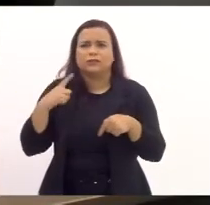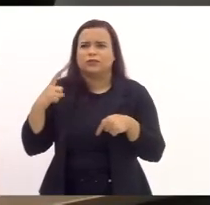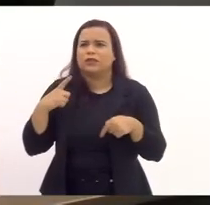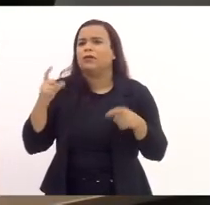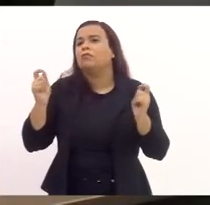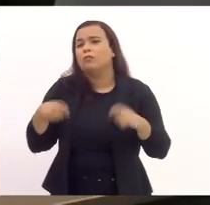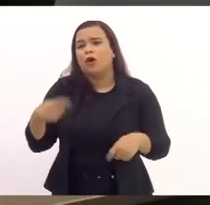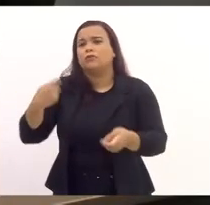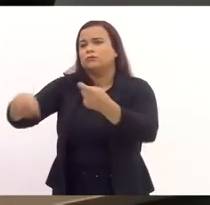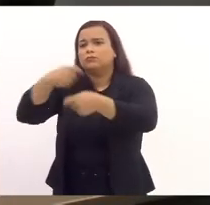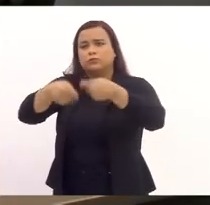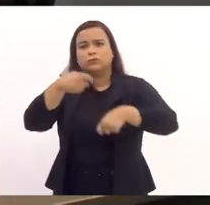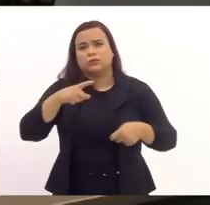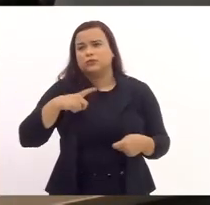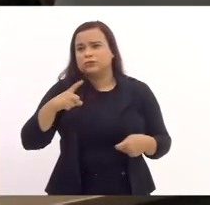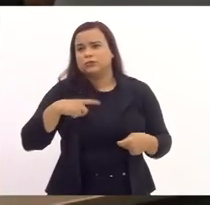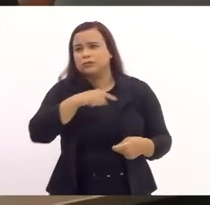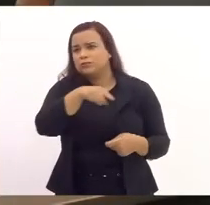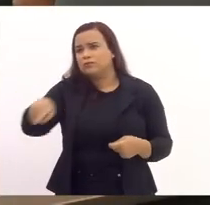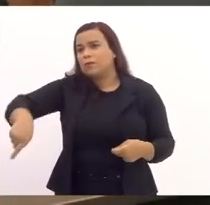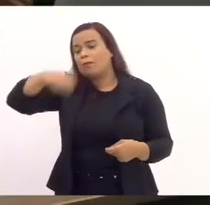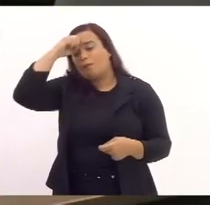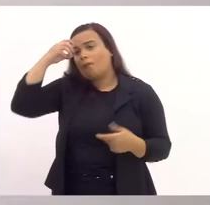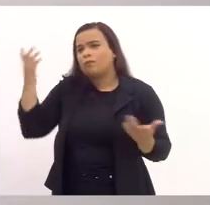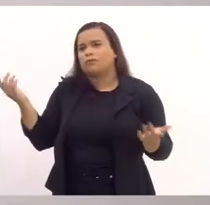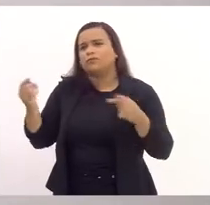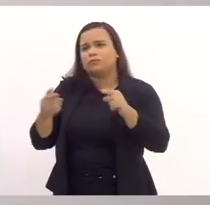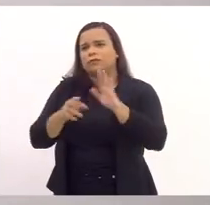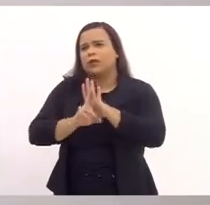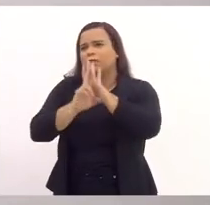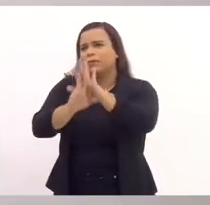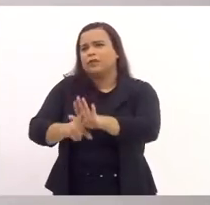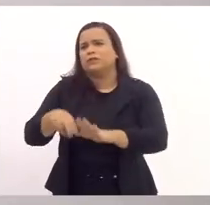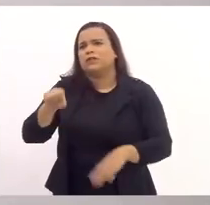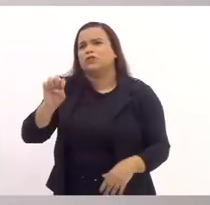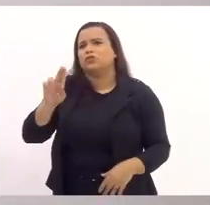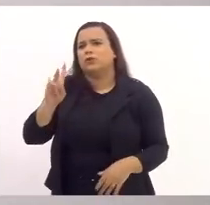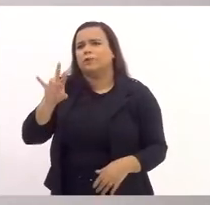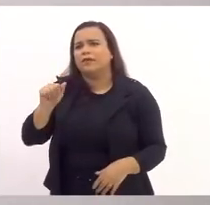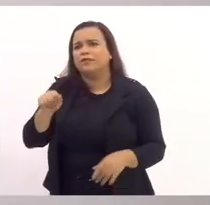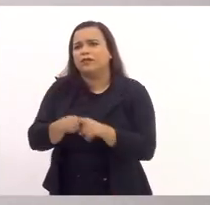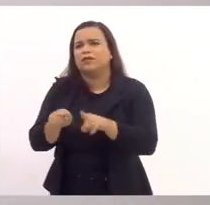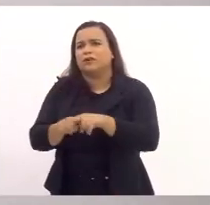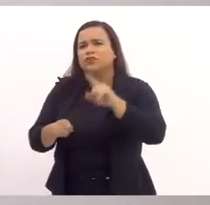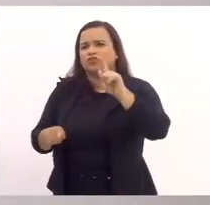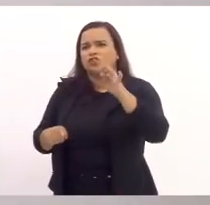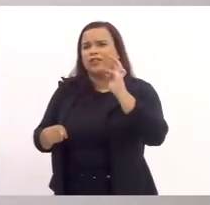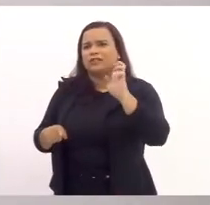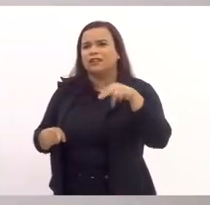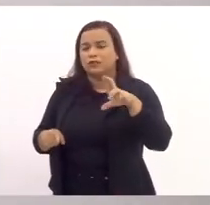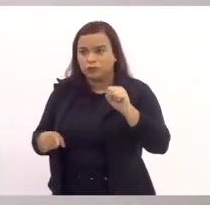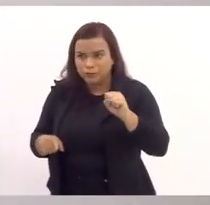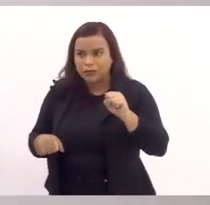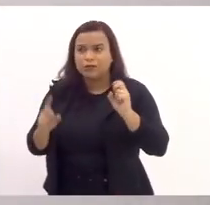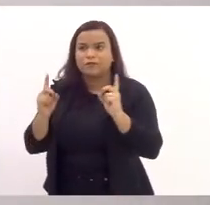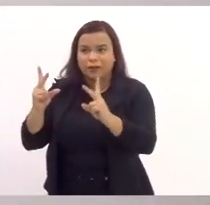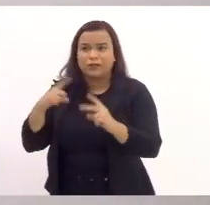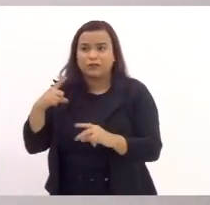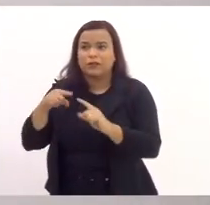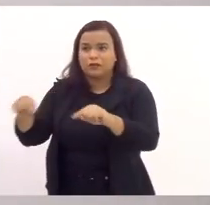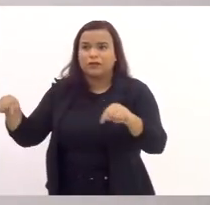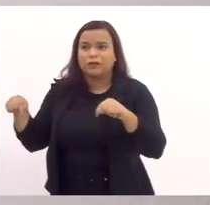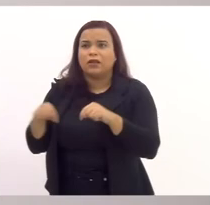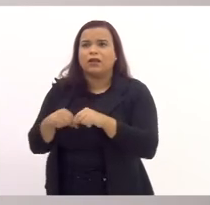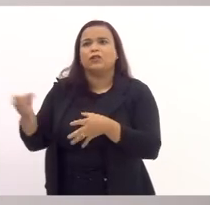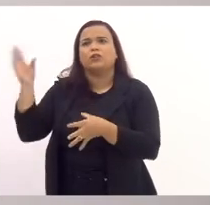sendo comercializados e você, representante da Supervia, não tem conhecimento. E talvez nem a Getransp tenha conhecimento que foi vendido um terreno